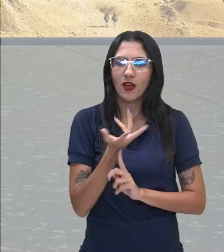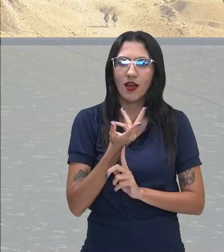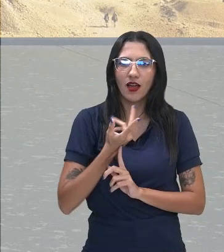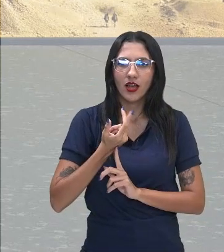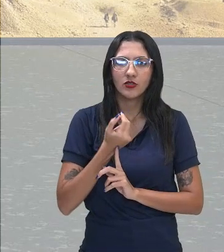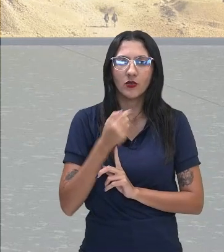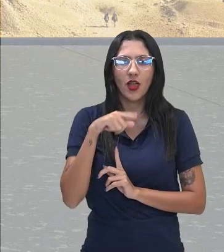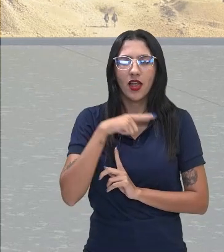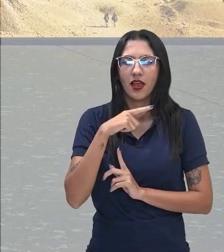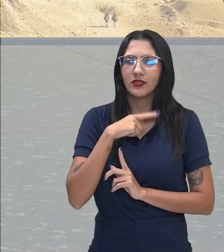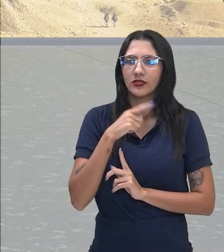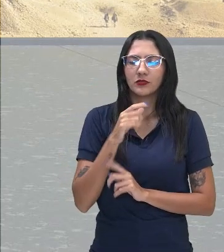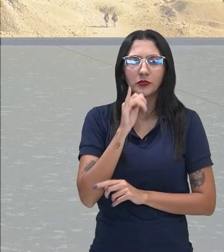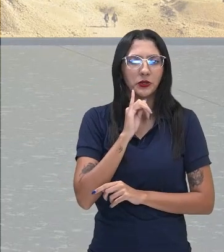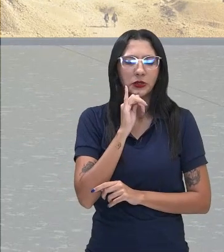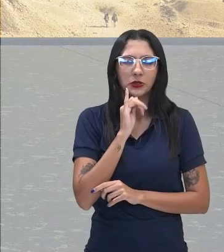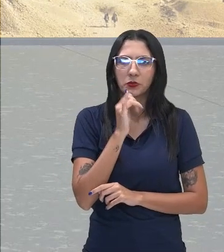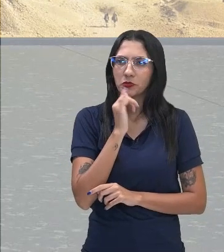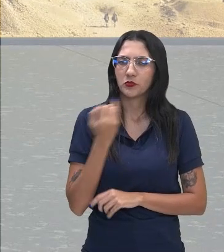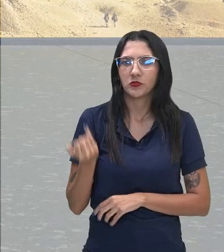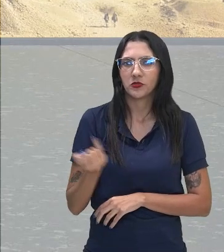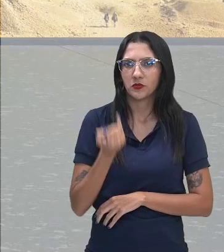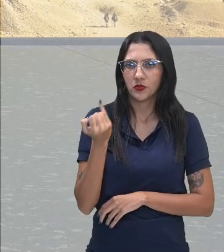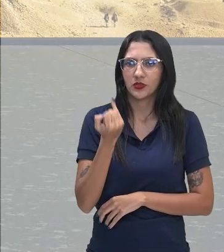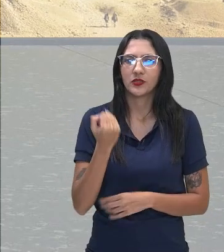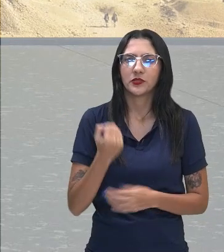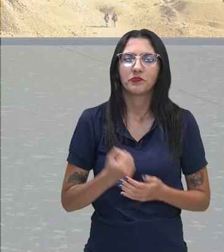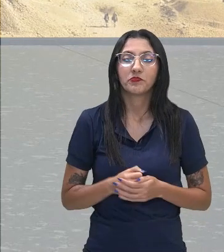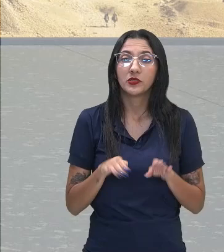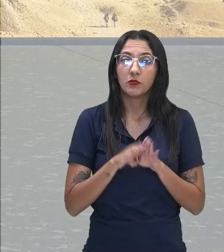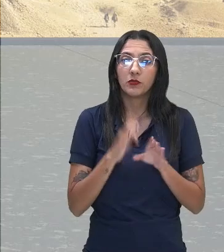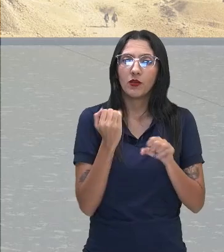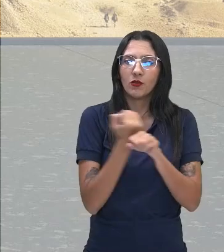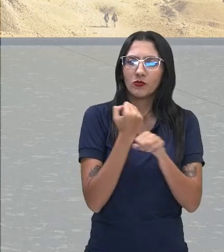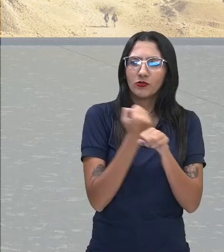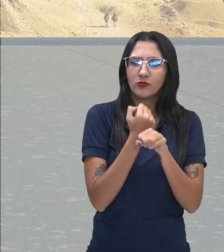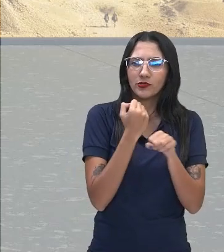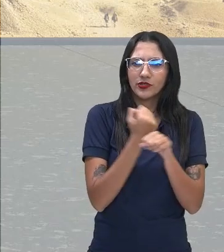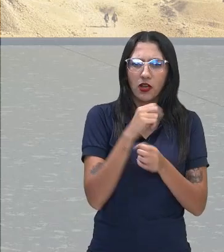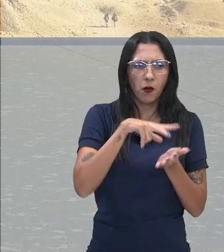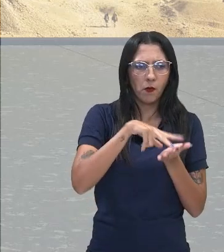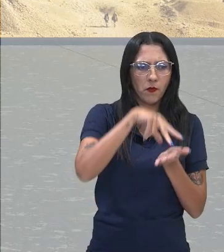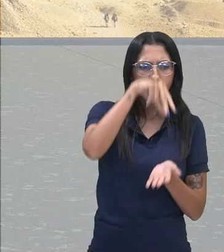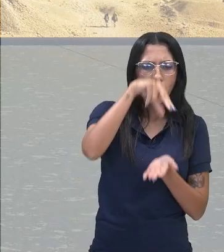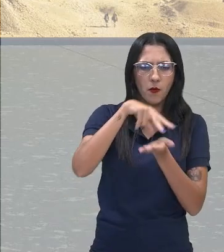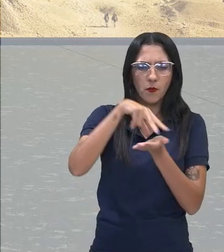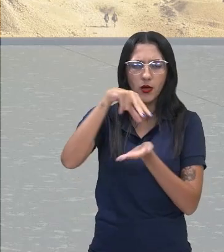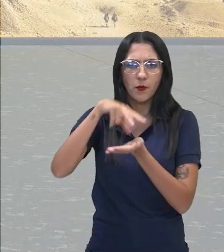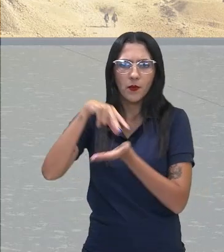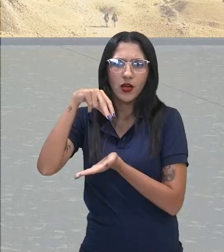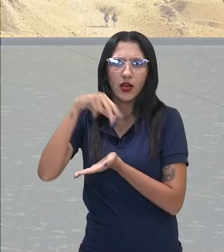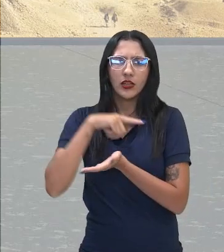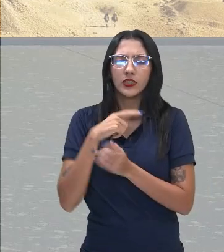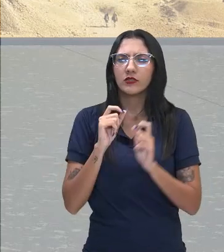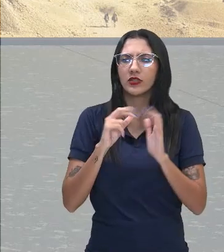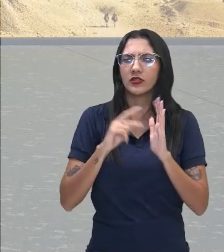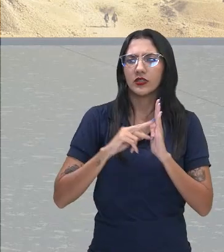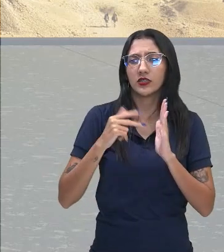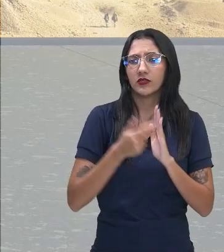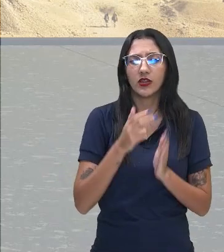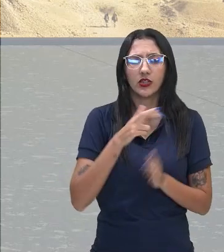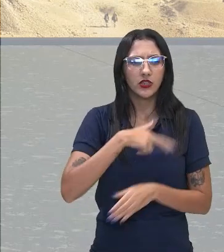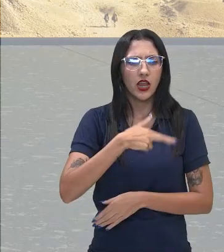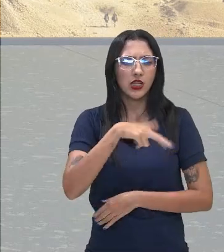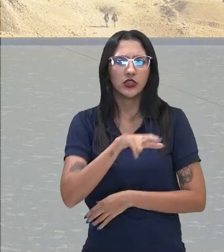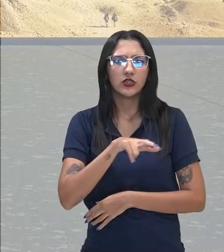da morte. No Antigo Egito, as construções e rituais fúnebres estavam relacionadas à religião, que era a base